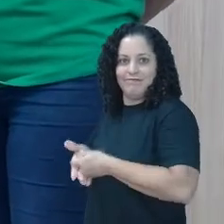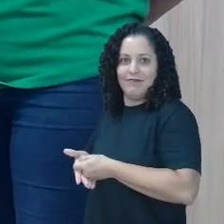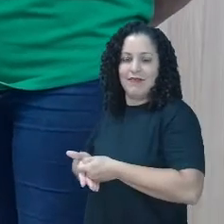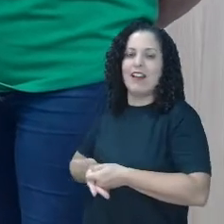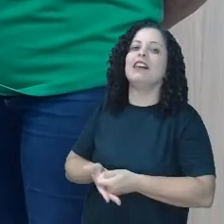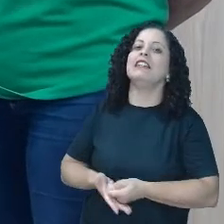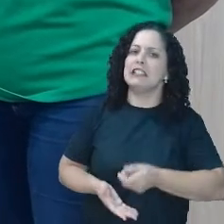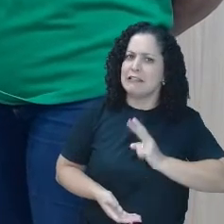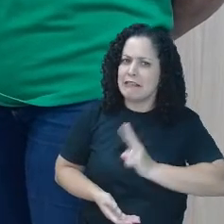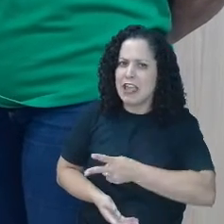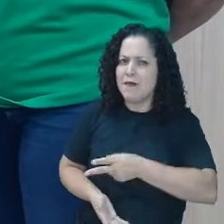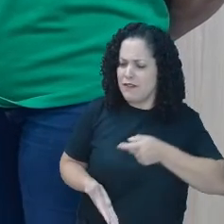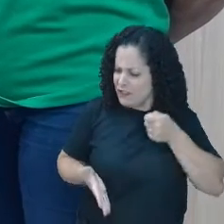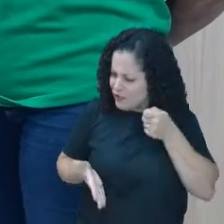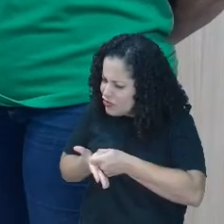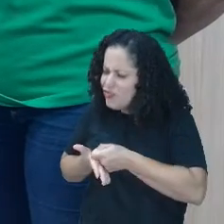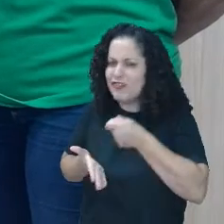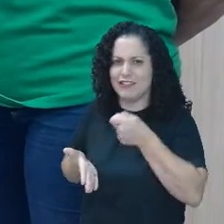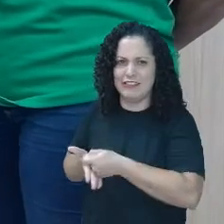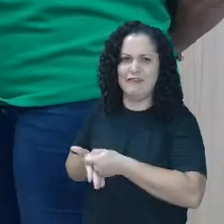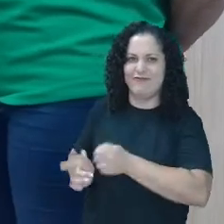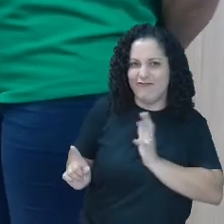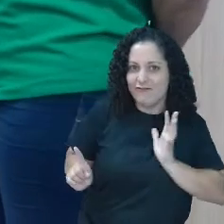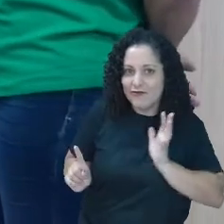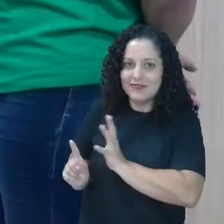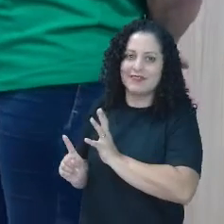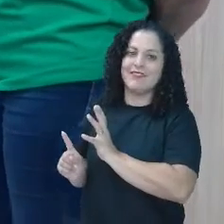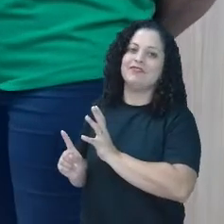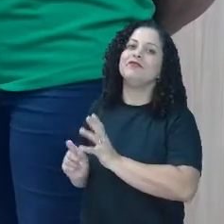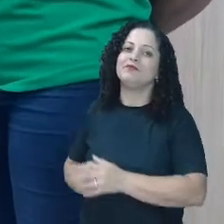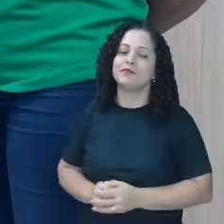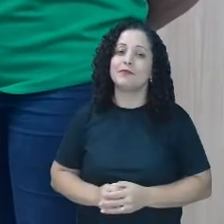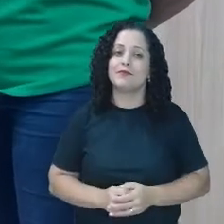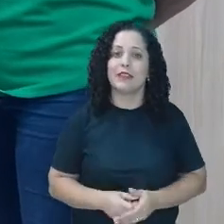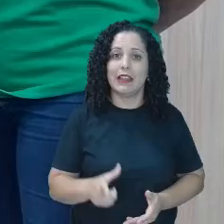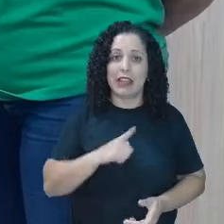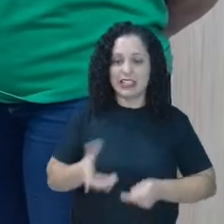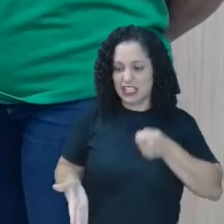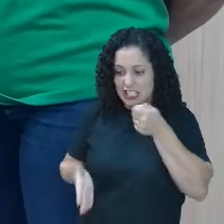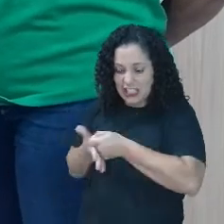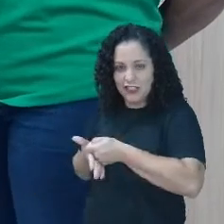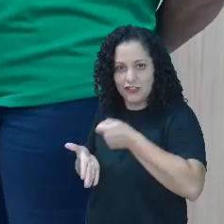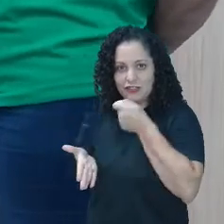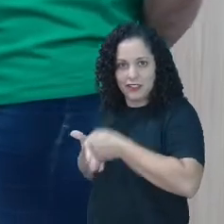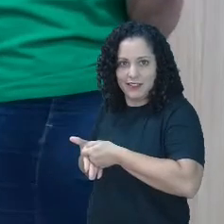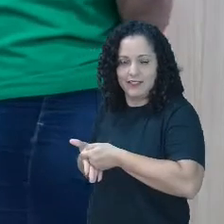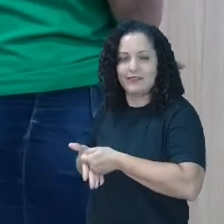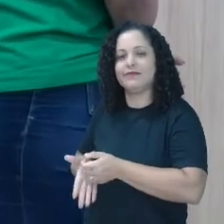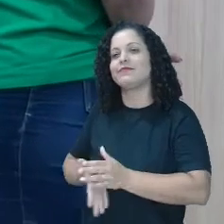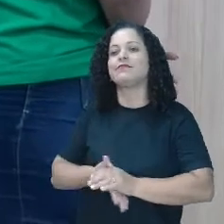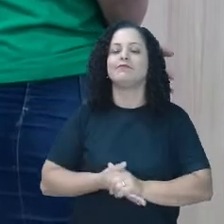a todo custo a outra pessoa, né? Então, é aquele poder de persuasão muito grande.